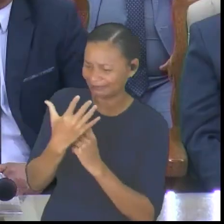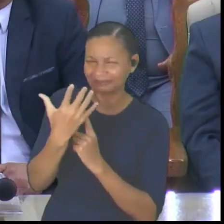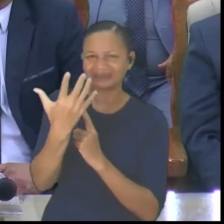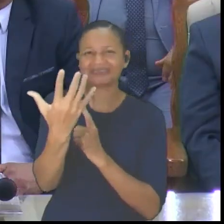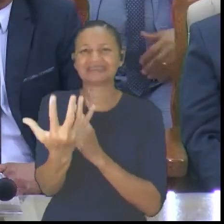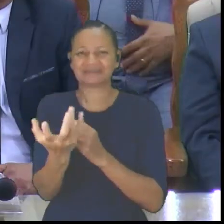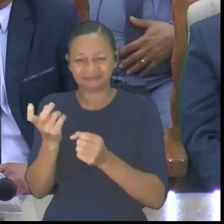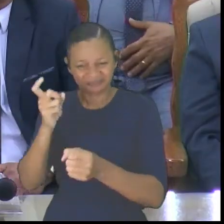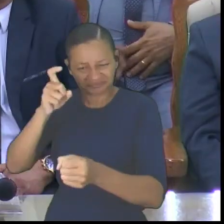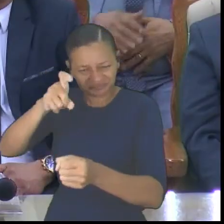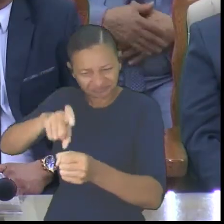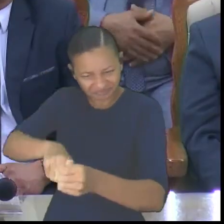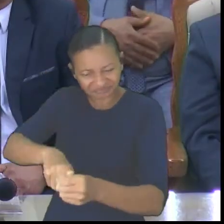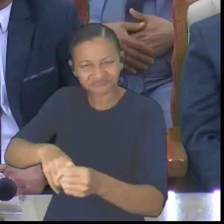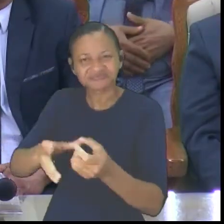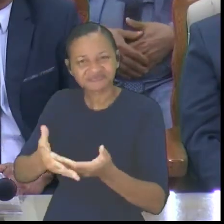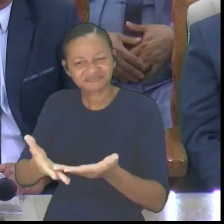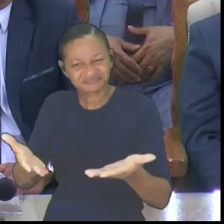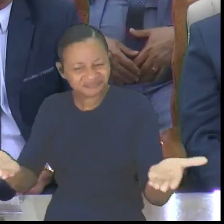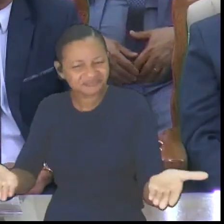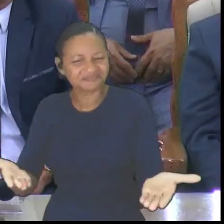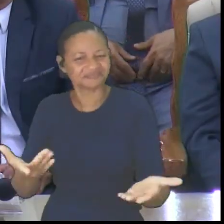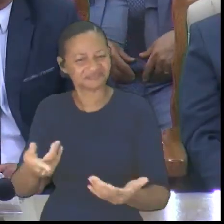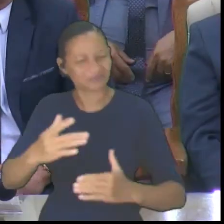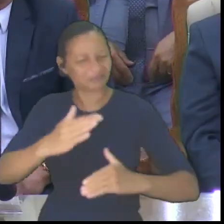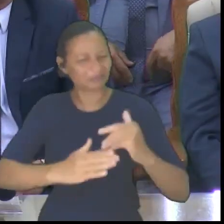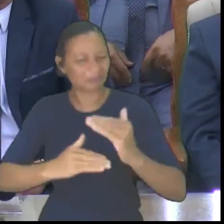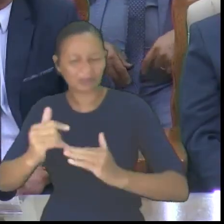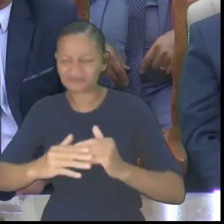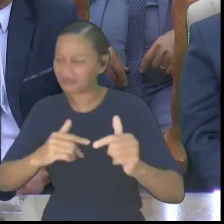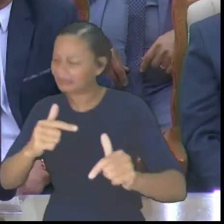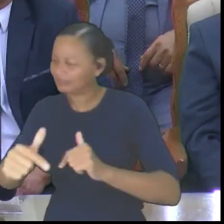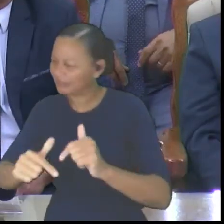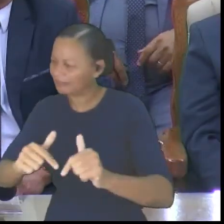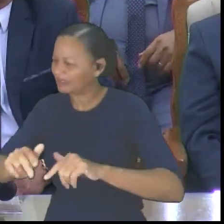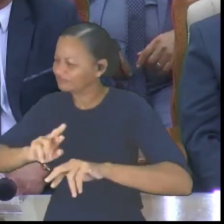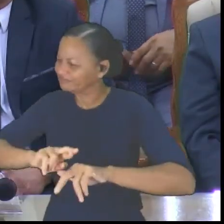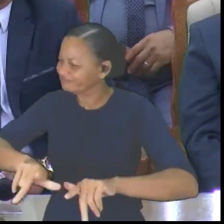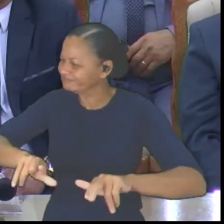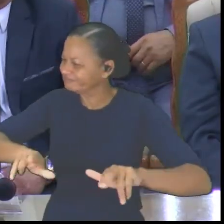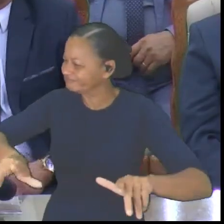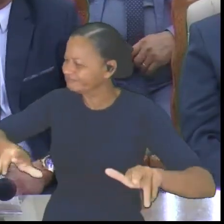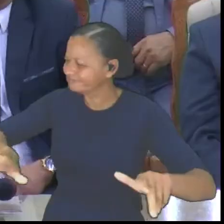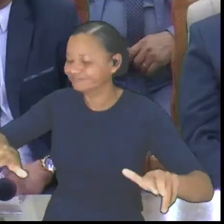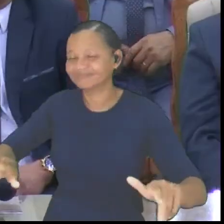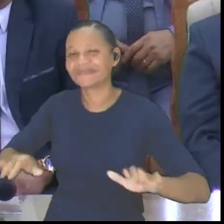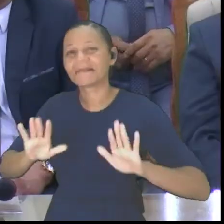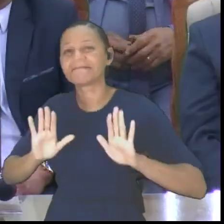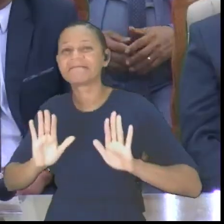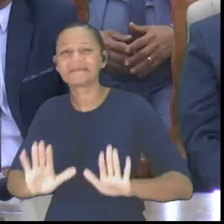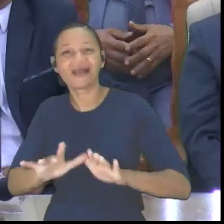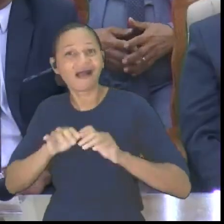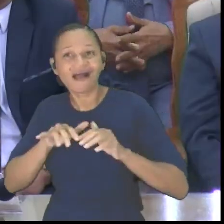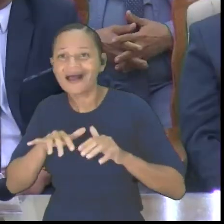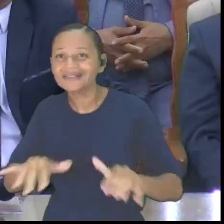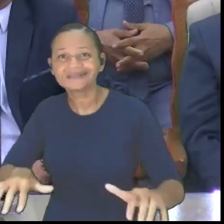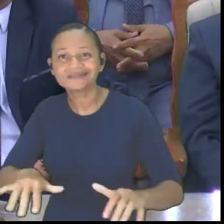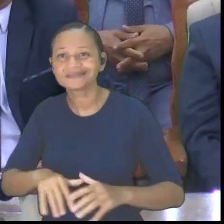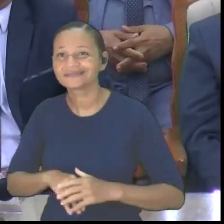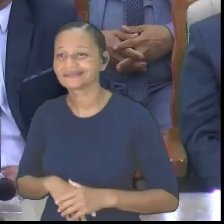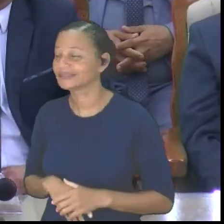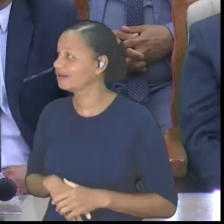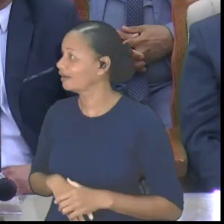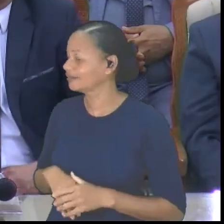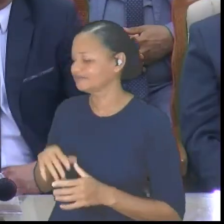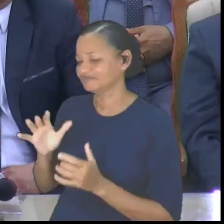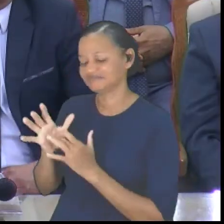iriam voltar para as suas profissões e etc. Mas mesmo assim ele não se afastou.